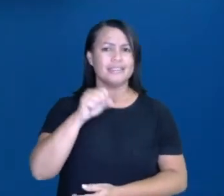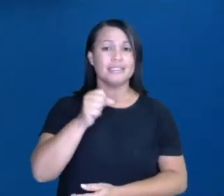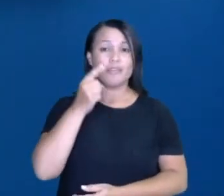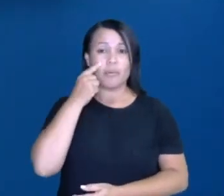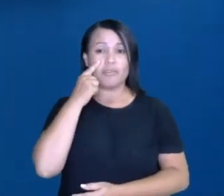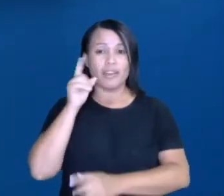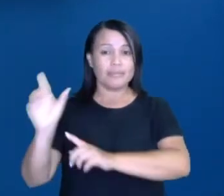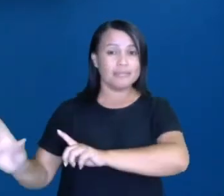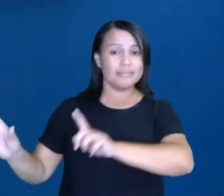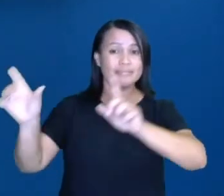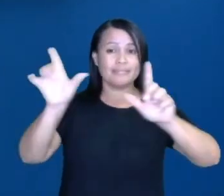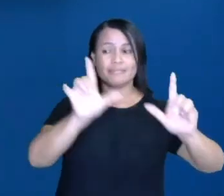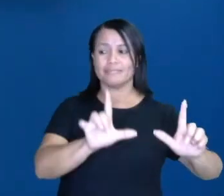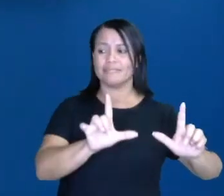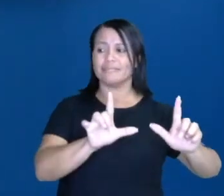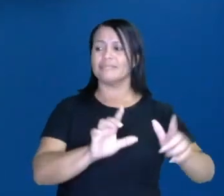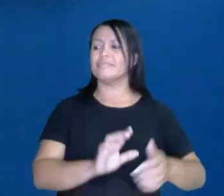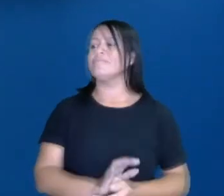uma olhadinha novamente.